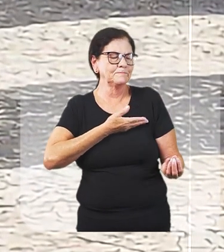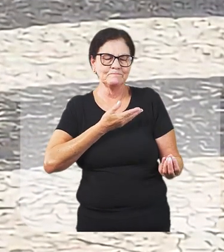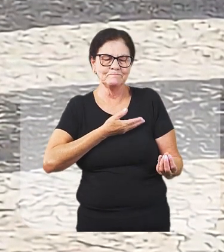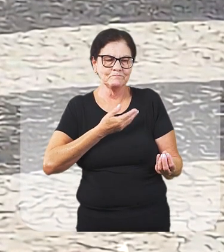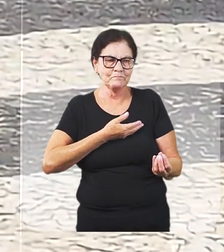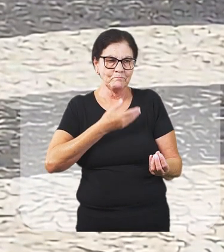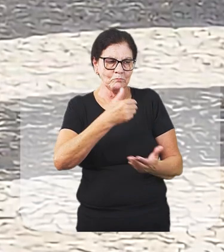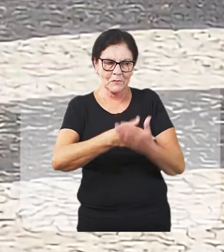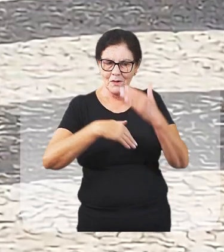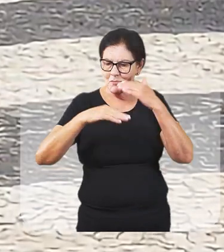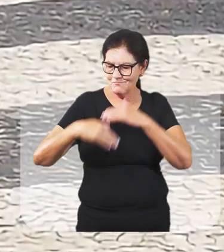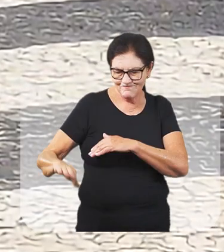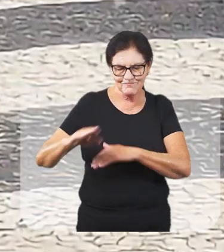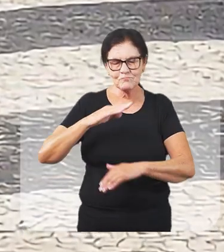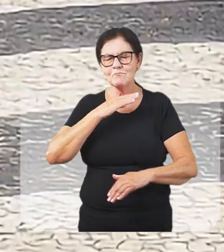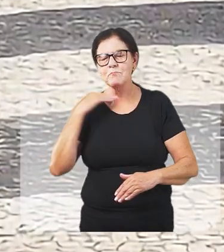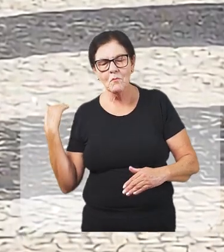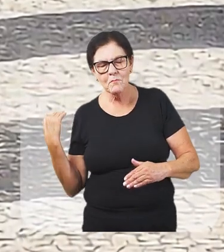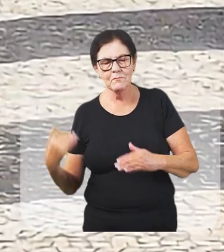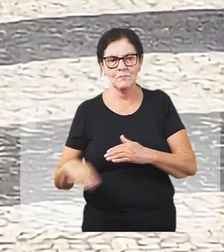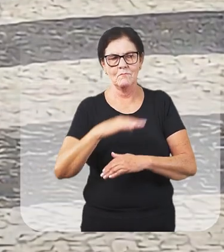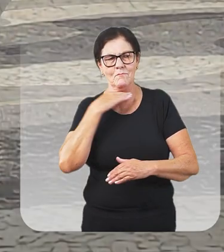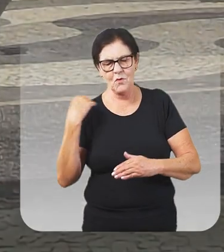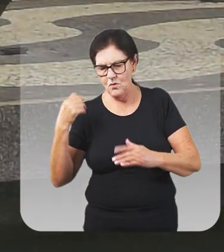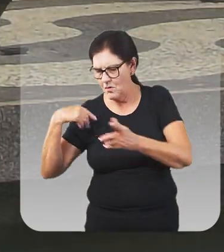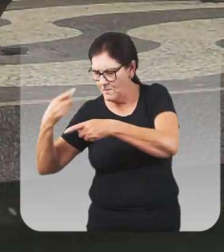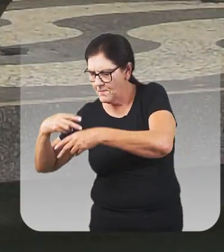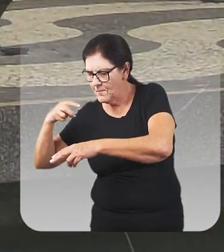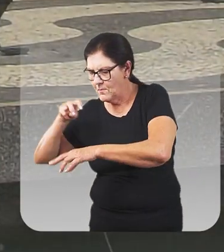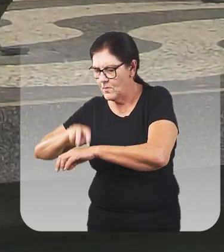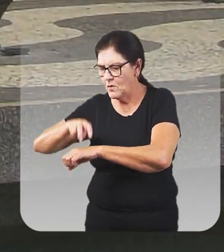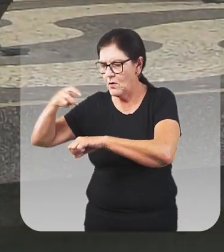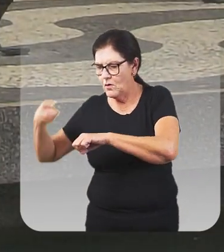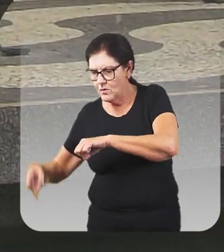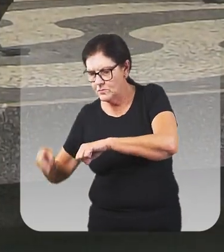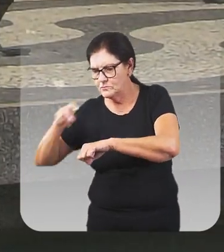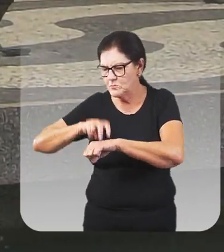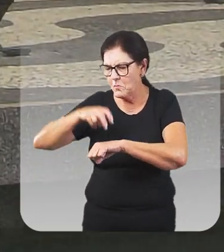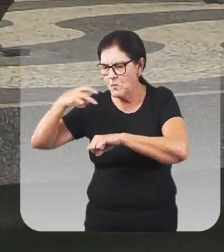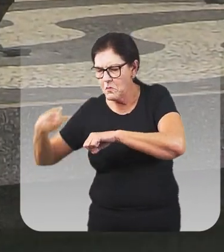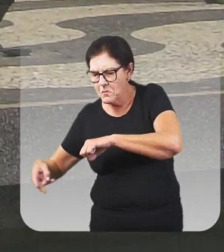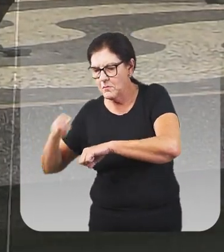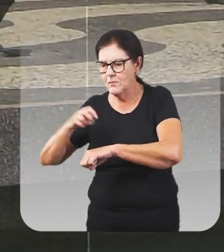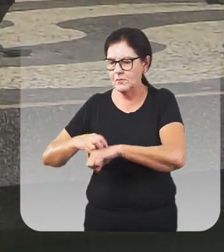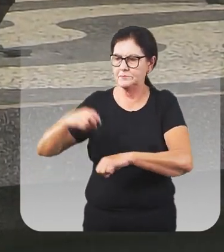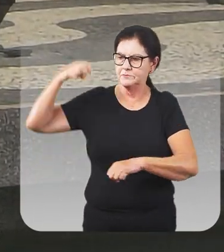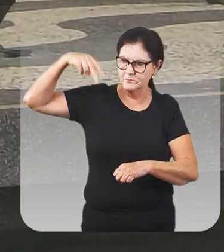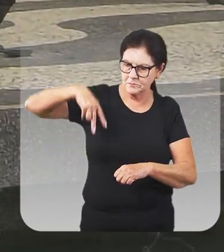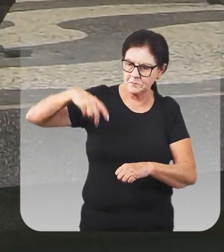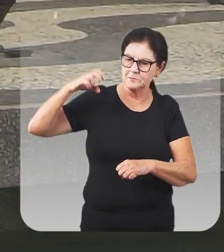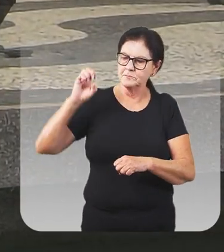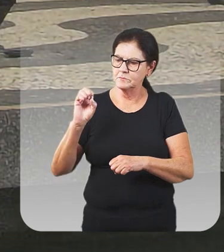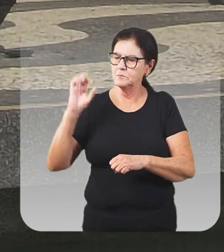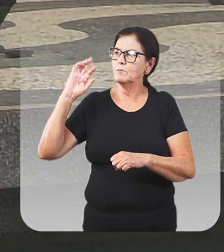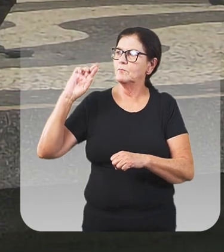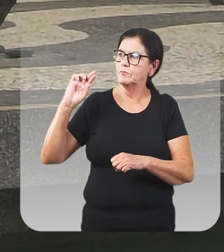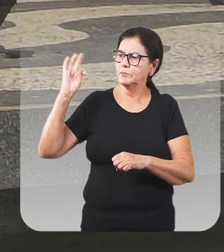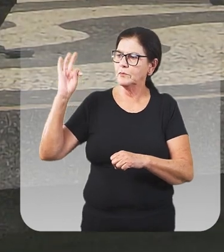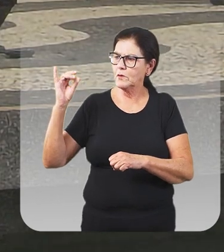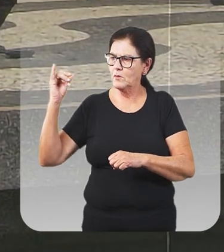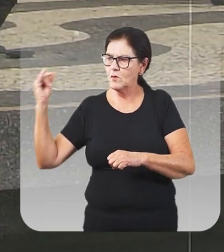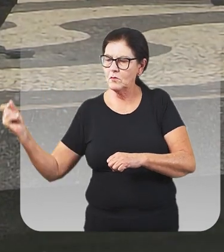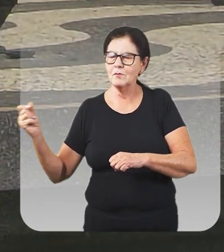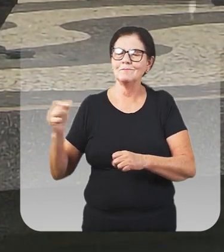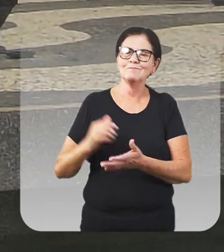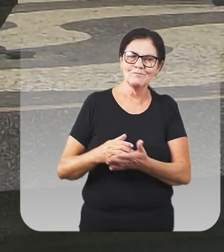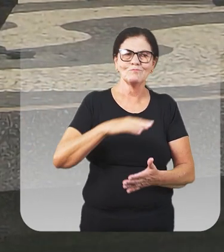quanto puderam, mas um a um foram sendo abatidos. Newton Prado, gravemente ferido, continuou lutando até não poder mais,